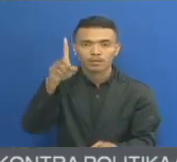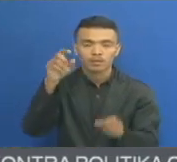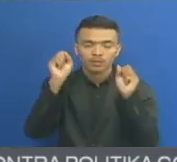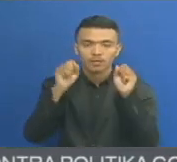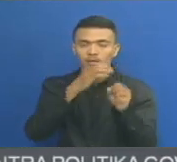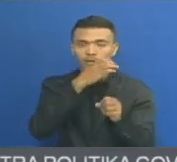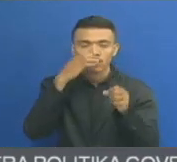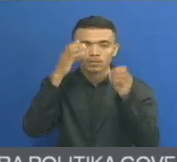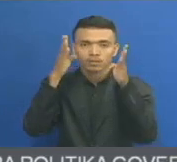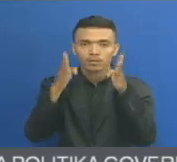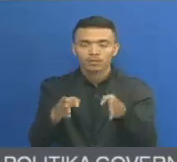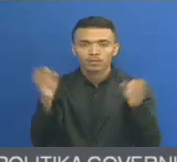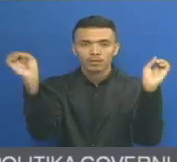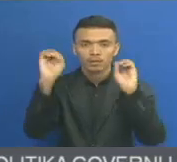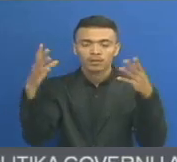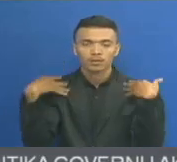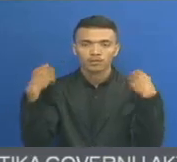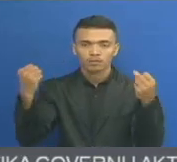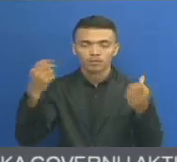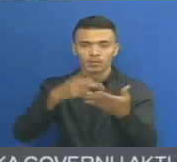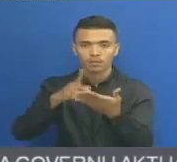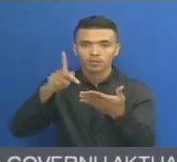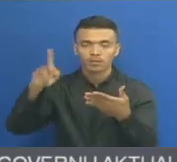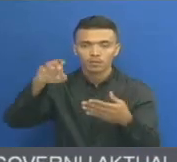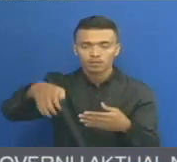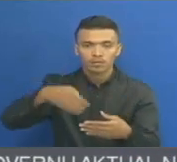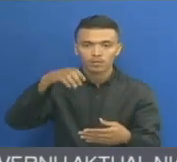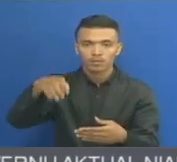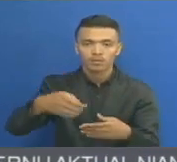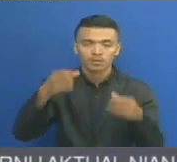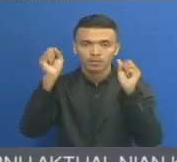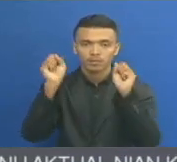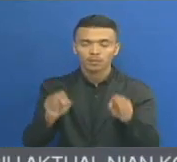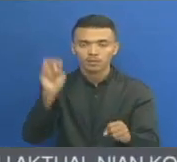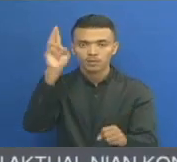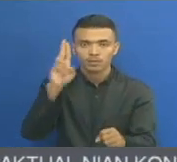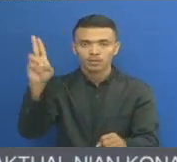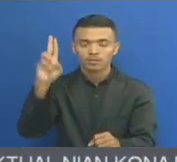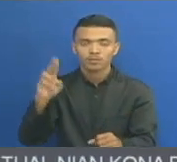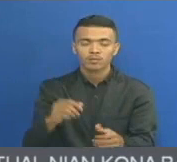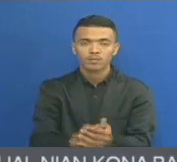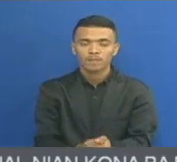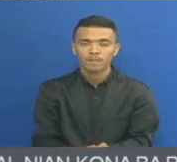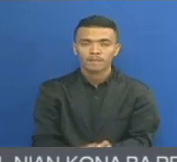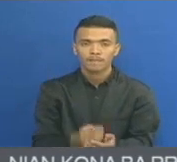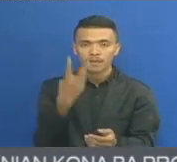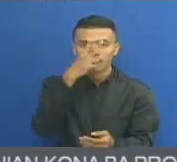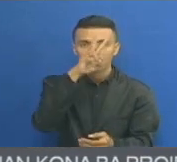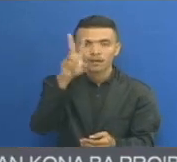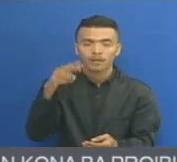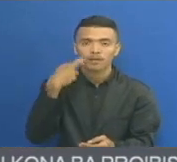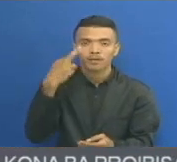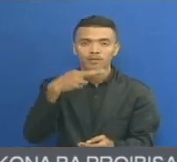agrikulturne balu hane salaya forsa atu sil traktor kari ne bele uze dene. Homos hari fini tamba hene ami barak lima